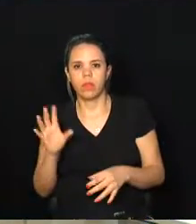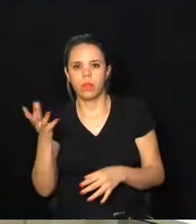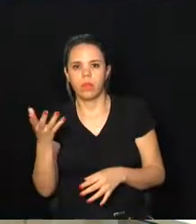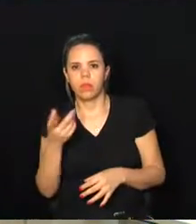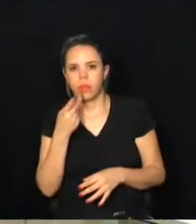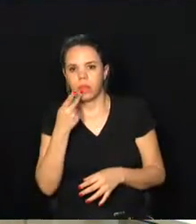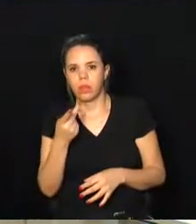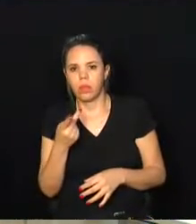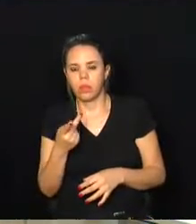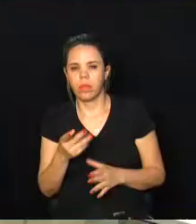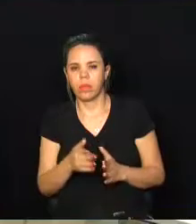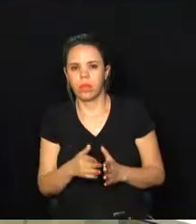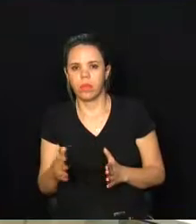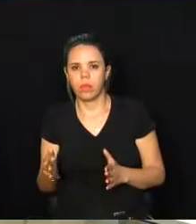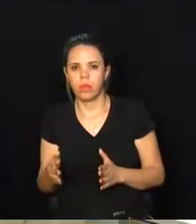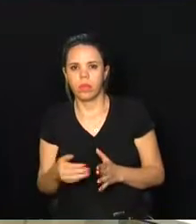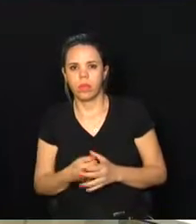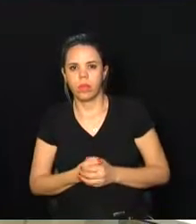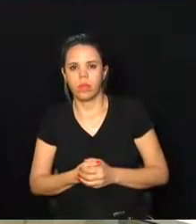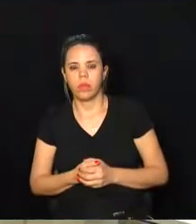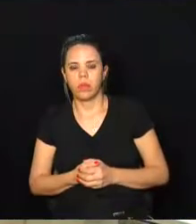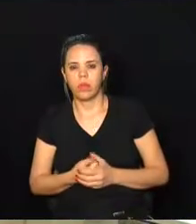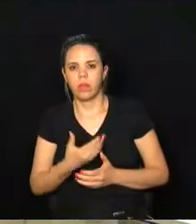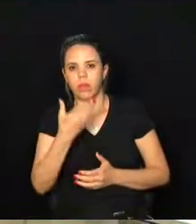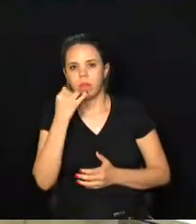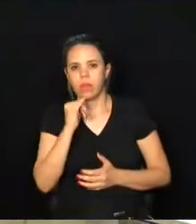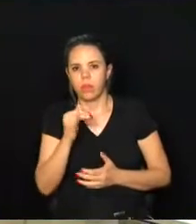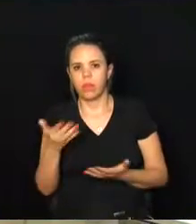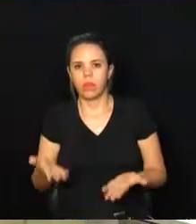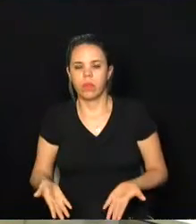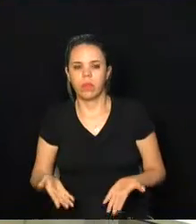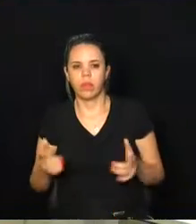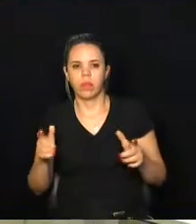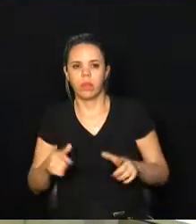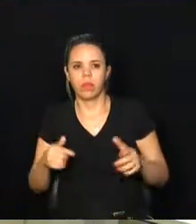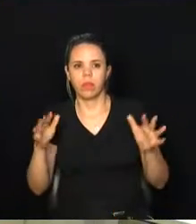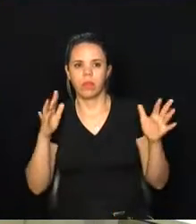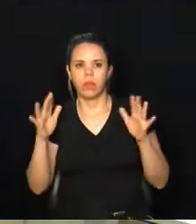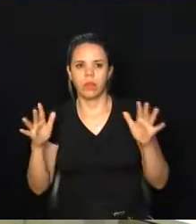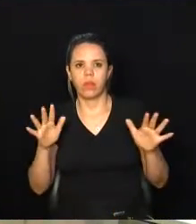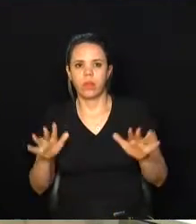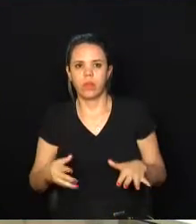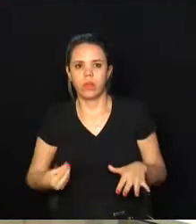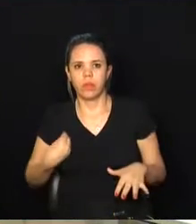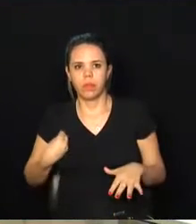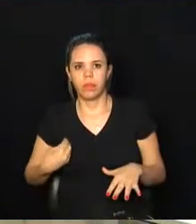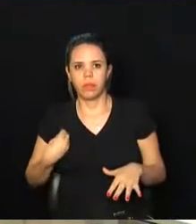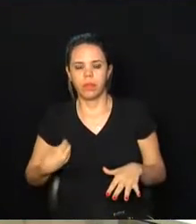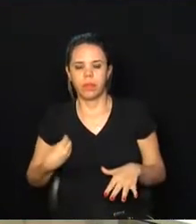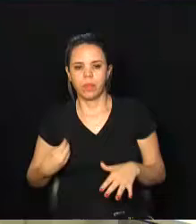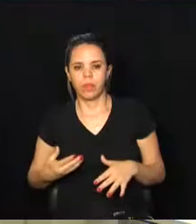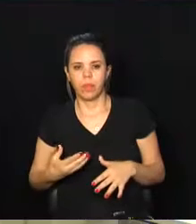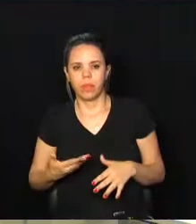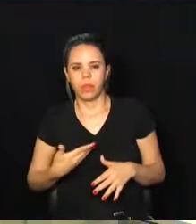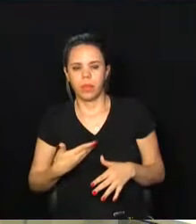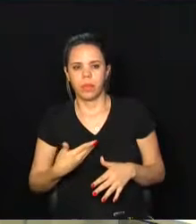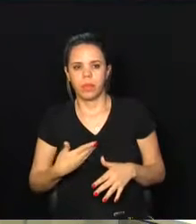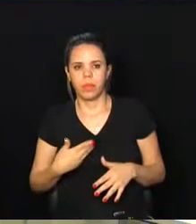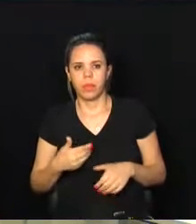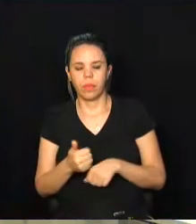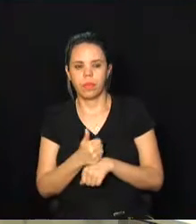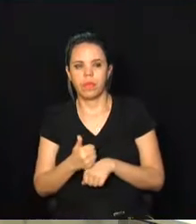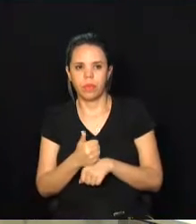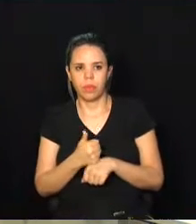falar no meio da fala de alguém aí, esqueci de comentar, aqui estamos num ambiente descontraído, apesar de estar ao vivo, estamos entre colegas